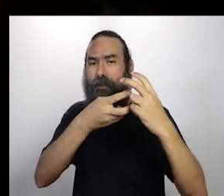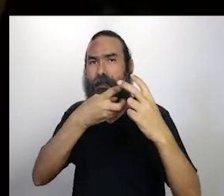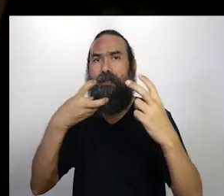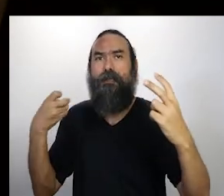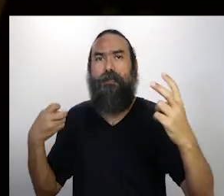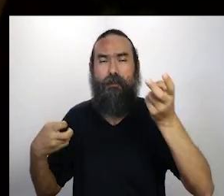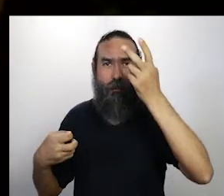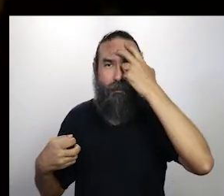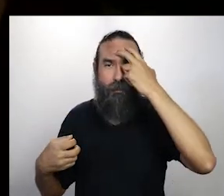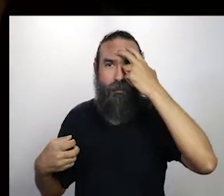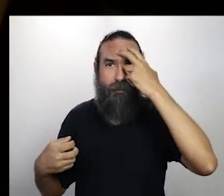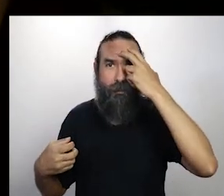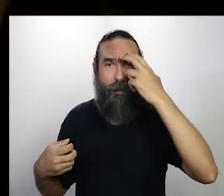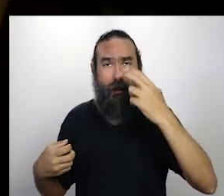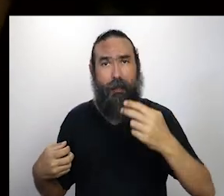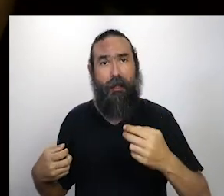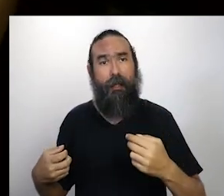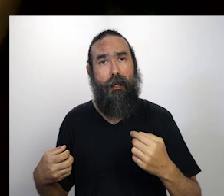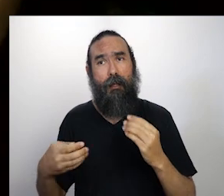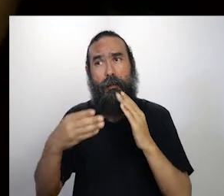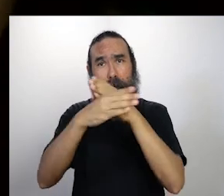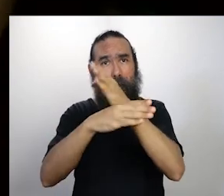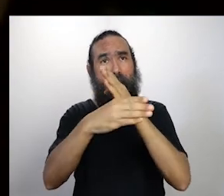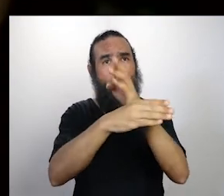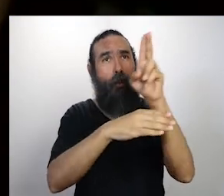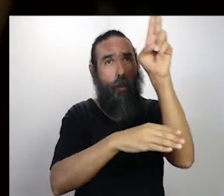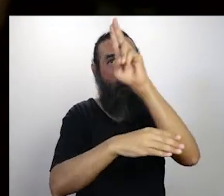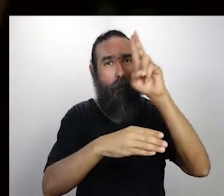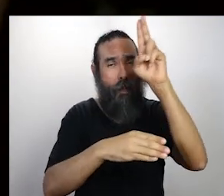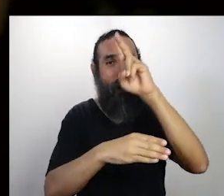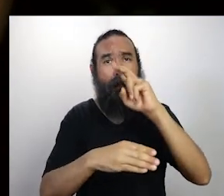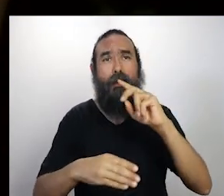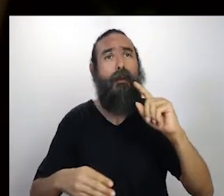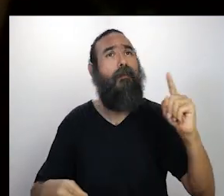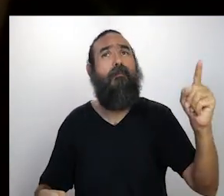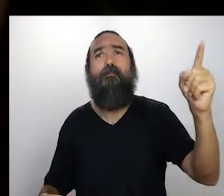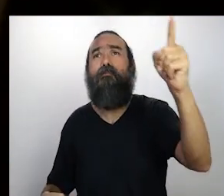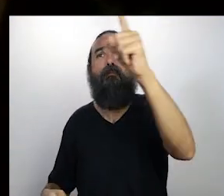universidade e comecei a falar sobre o meu povo, para muitas universidades, muita gente não conhecia.